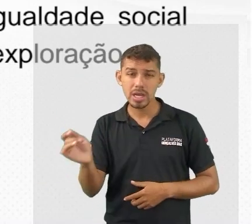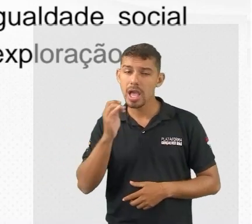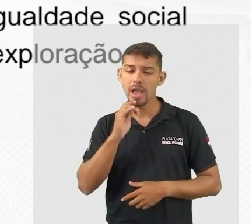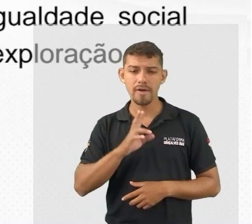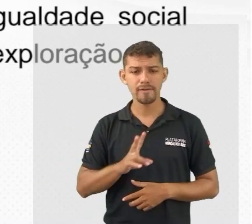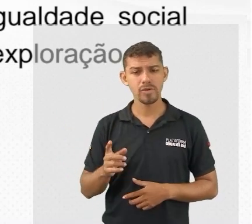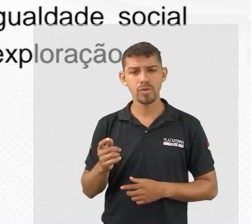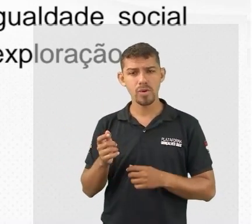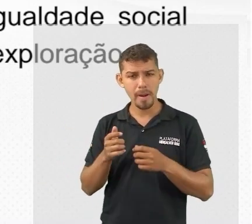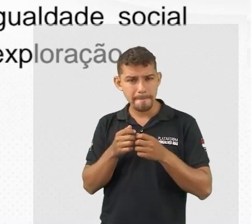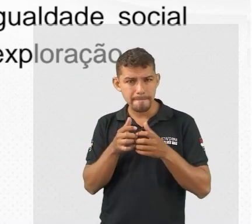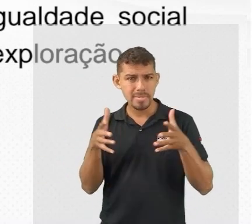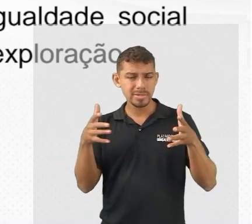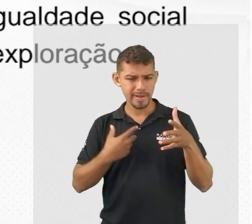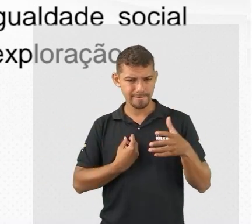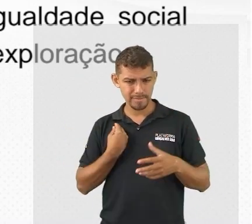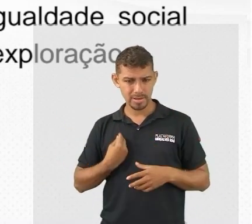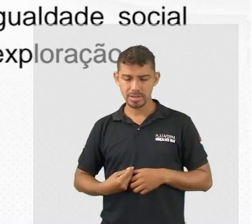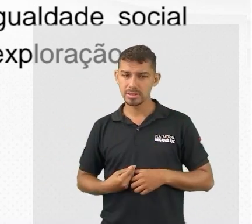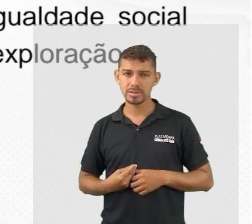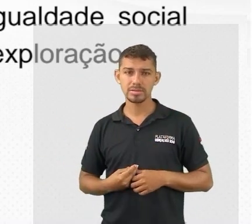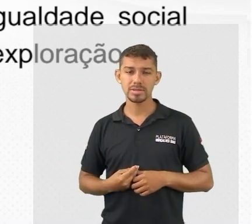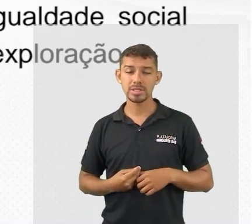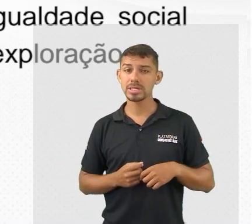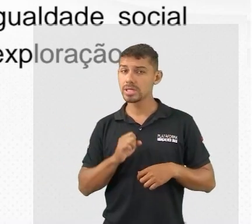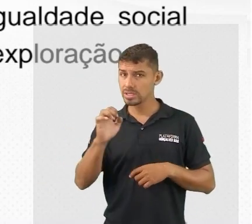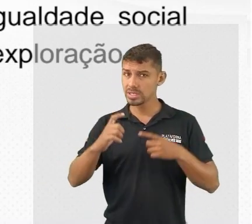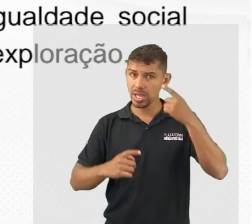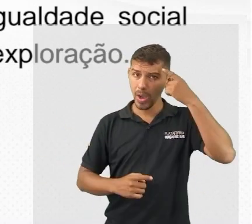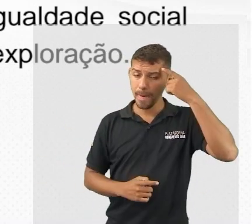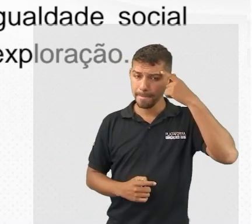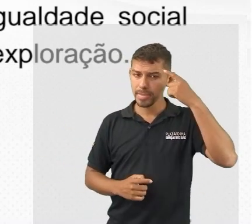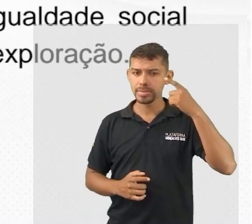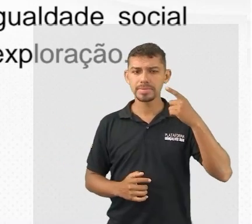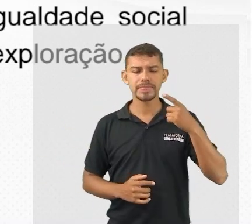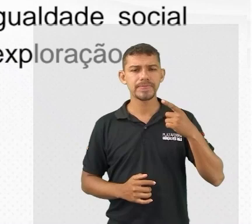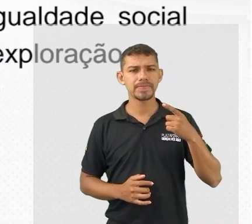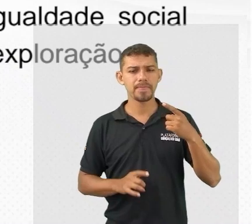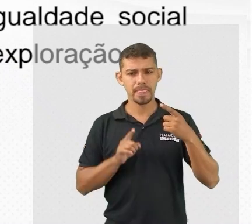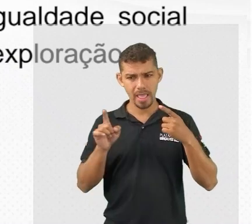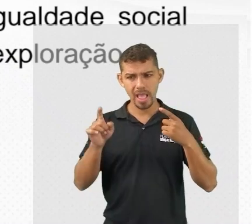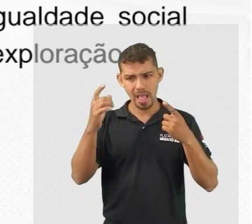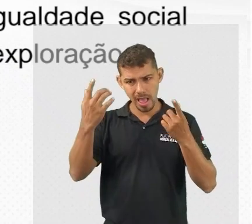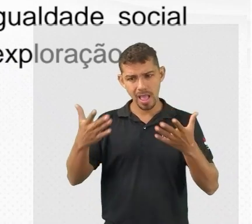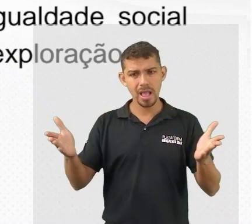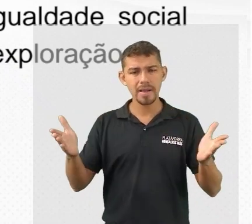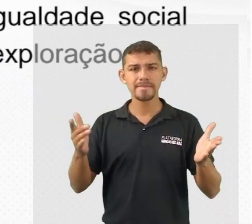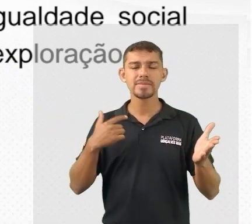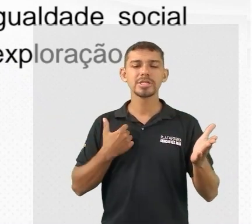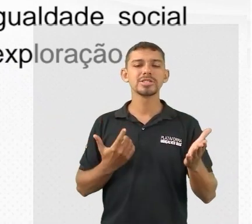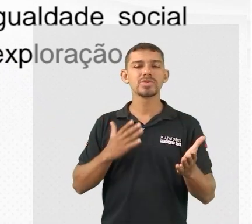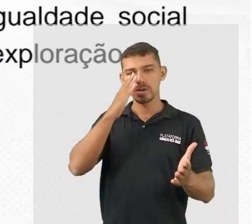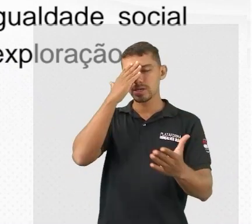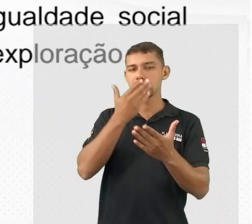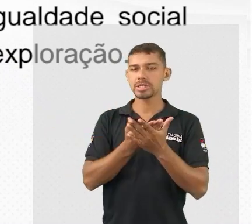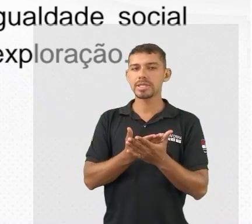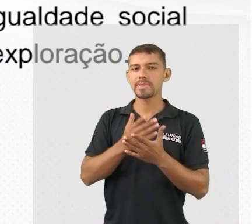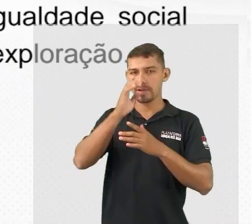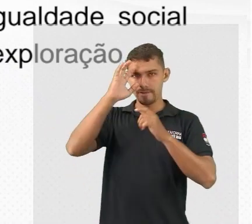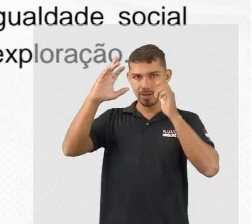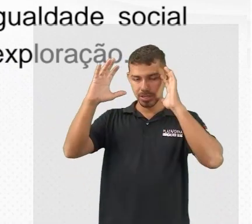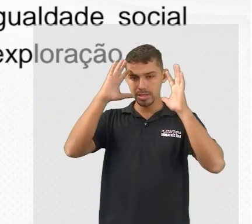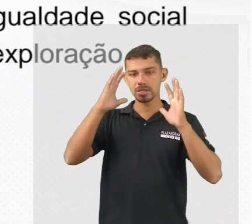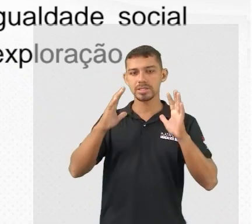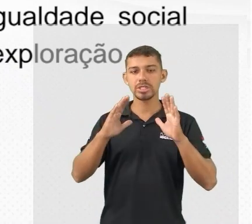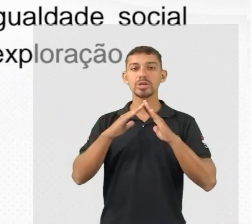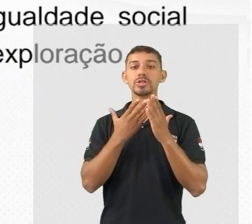eu vou ascender na vida? Se eu penso que ela é assim, eu estou comprando uma visão ideológica sobre a